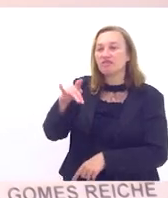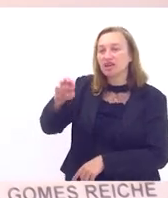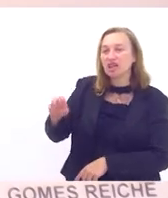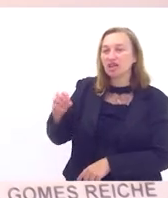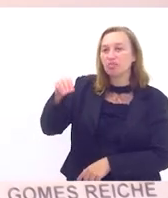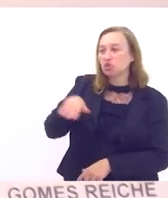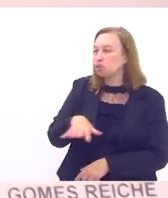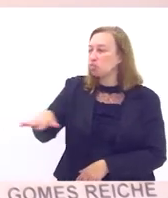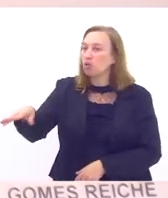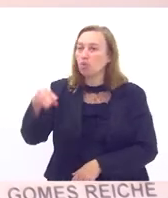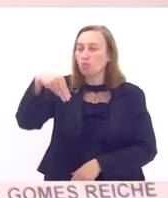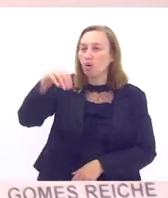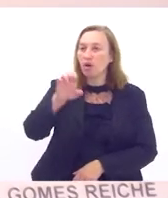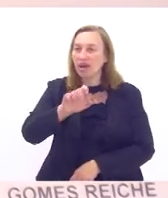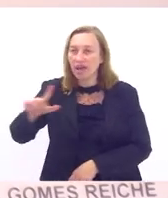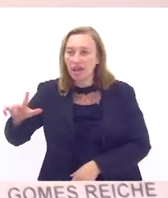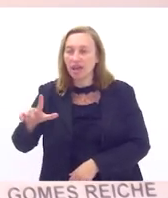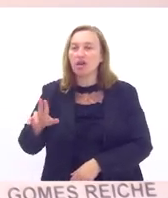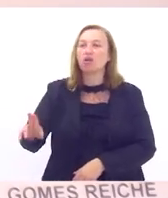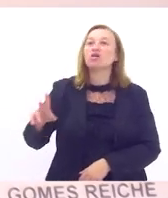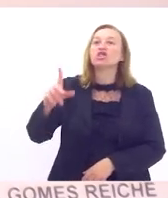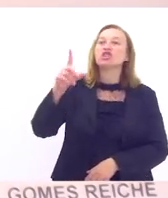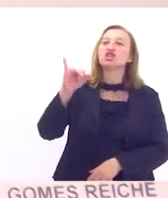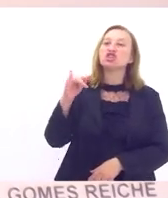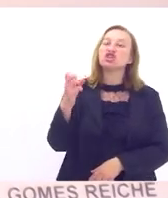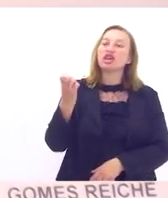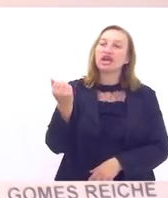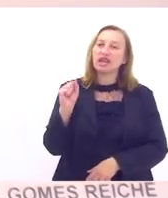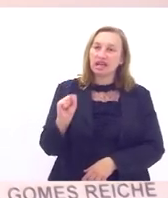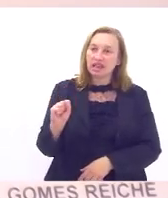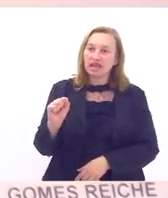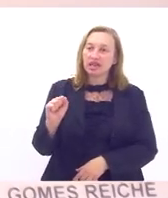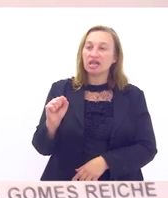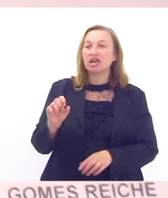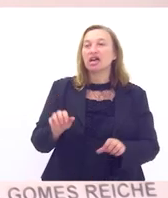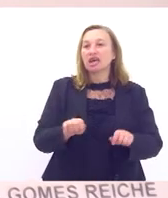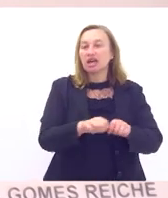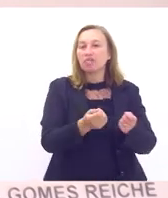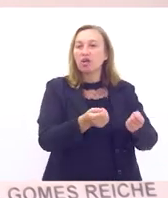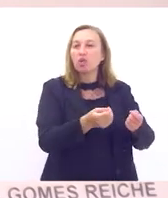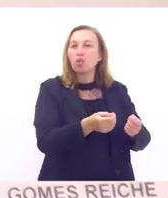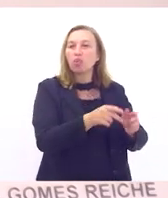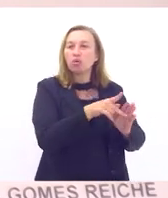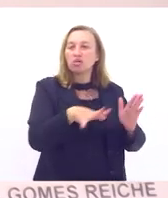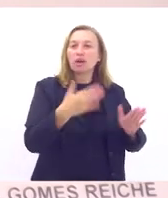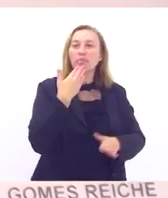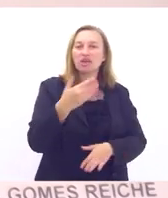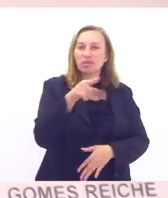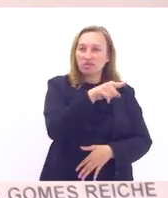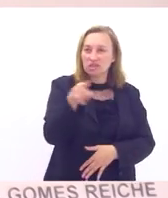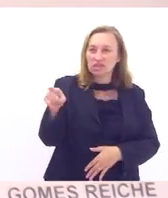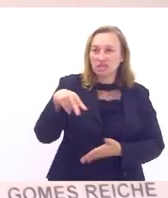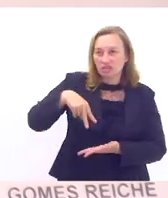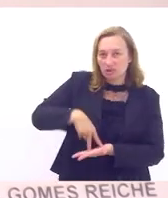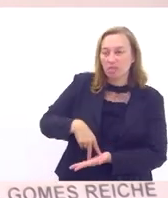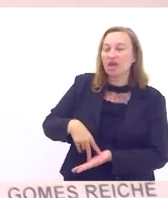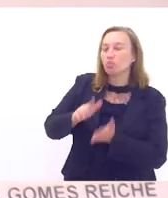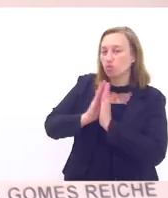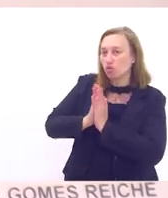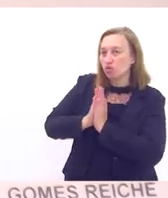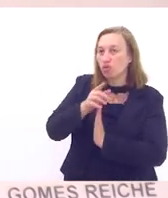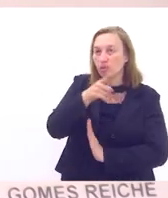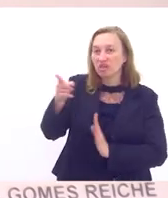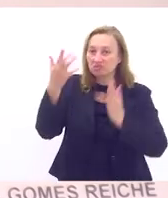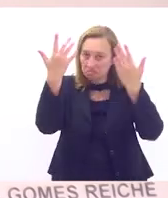Lúcia do Mato Alto, Sheila da Cachoeirinha. Gostaria de quebrar o protocolo pedir para que vocês fiquem em pé, por favor, para a